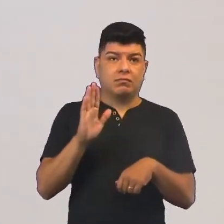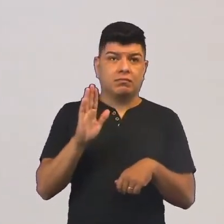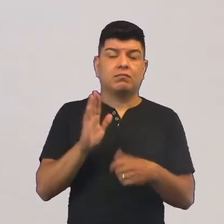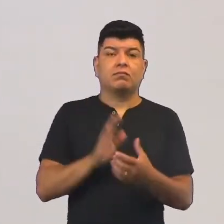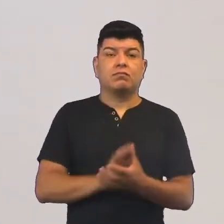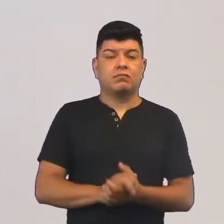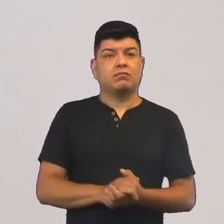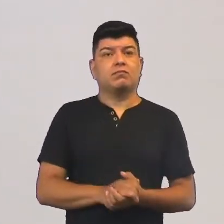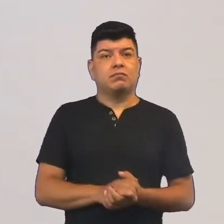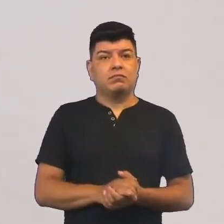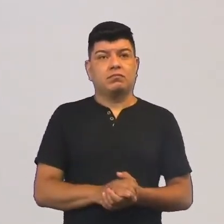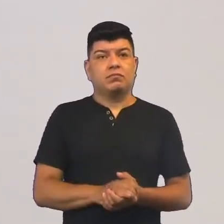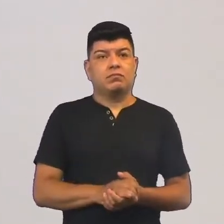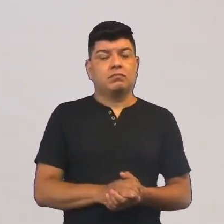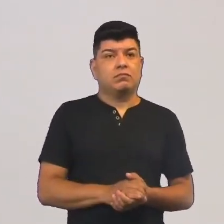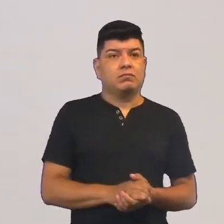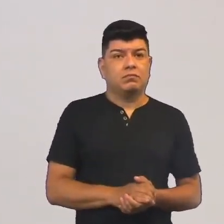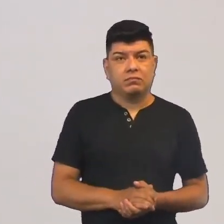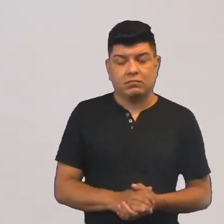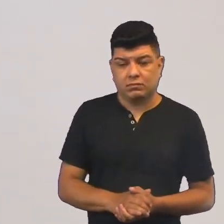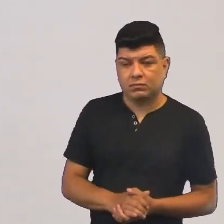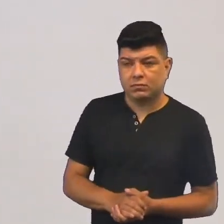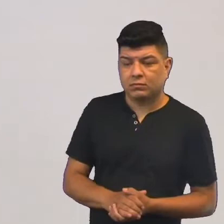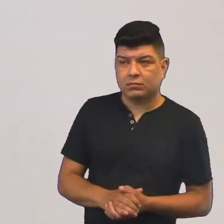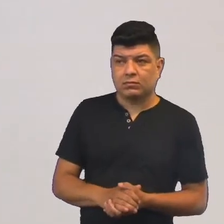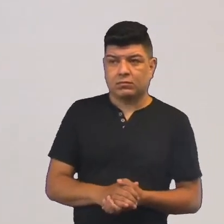assim, uma maior